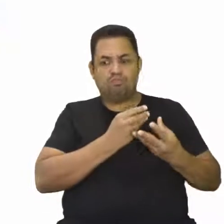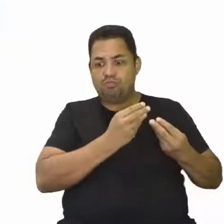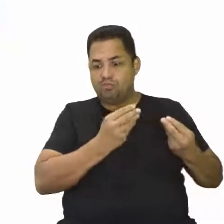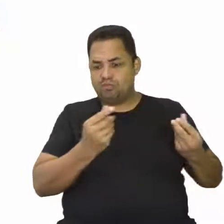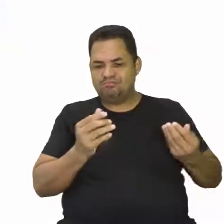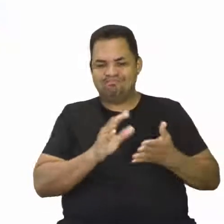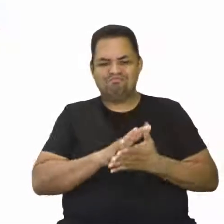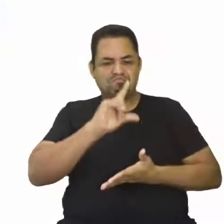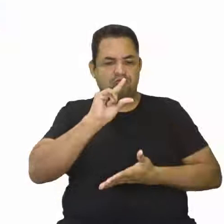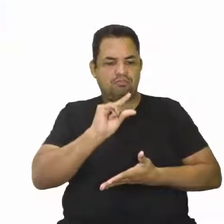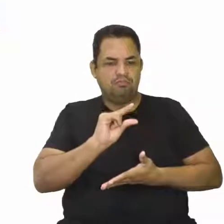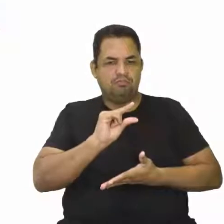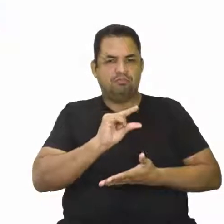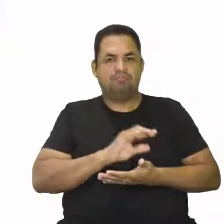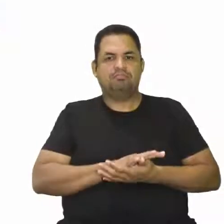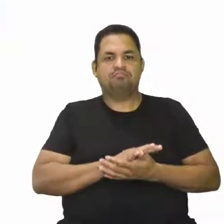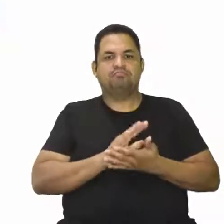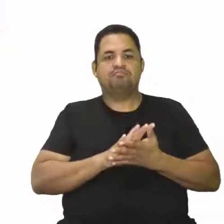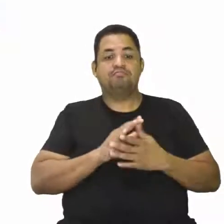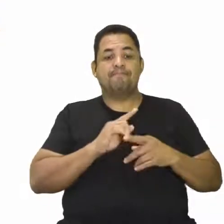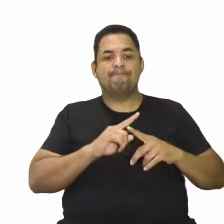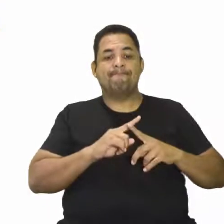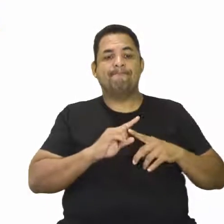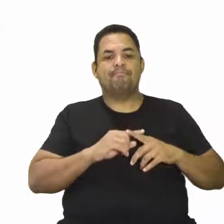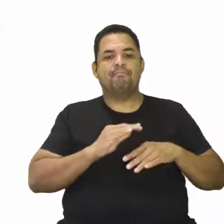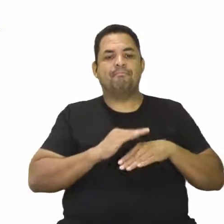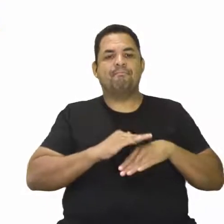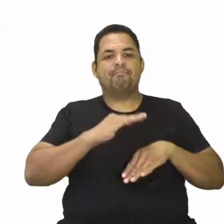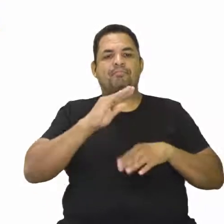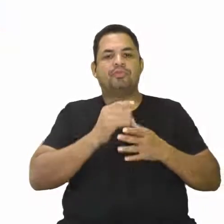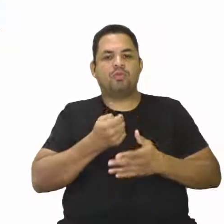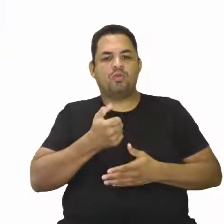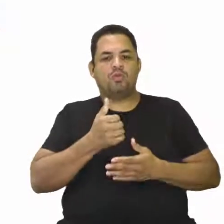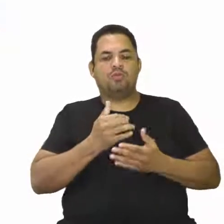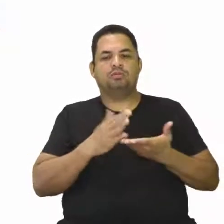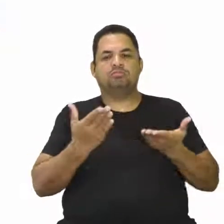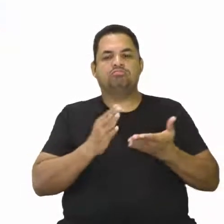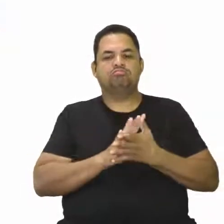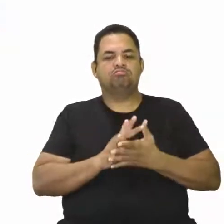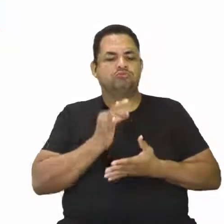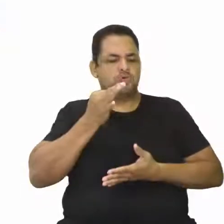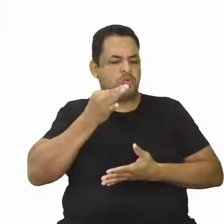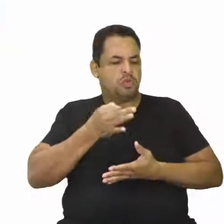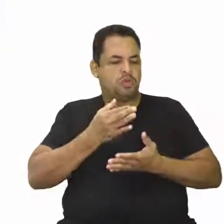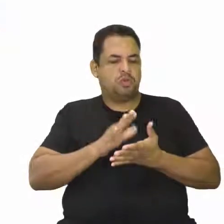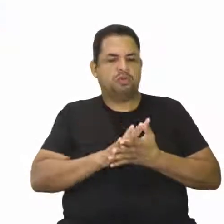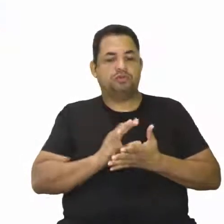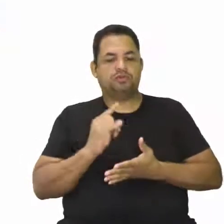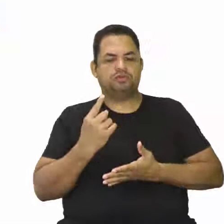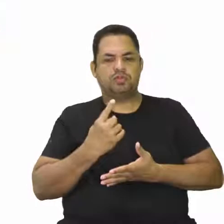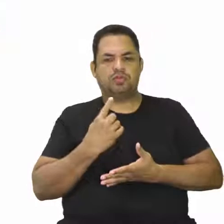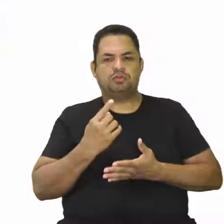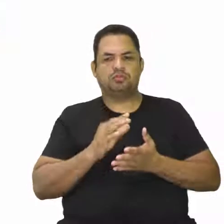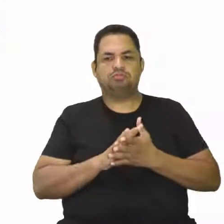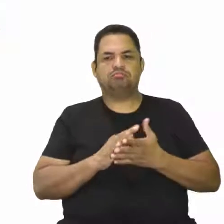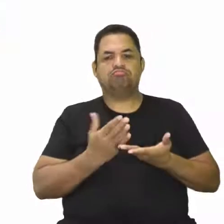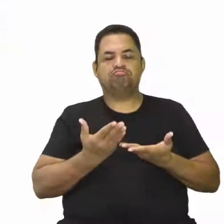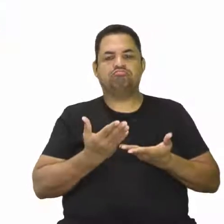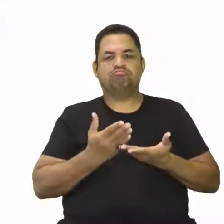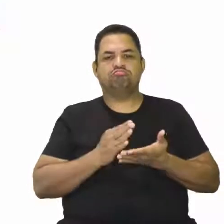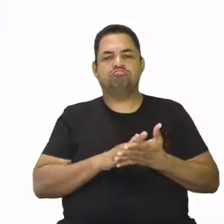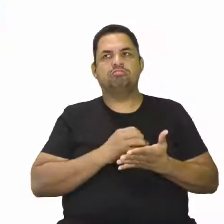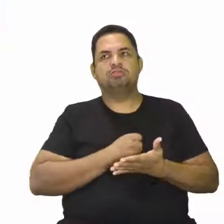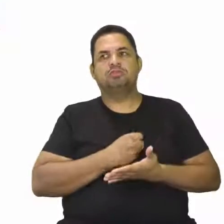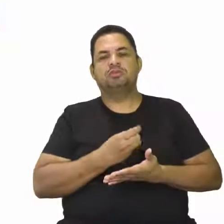demasiado, menos, mais, quase, somente, só, tanto, que